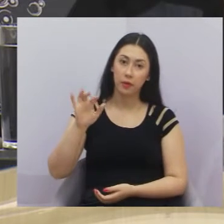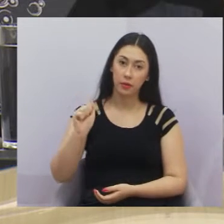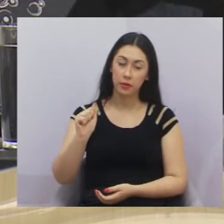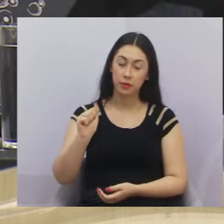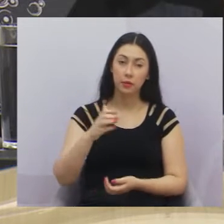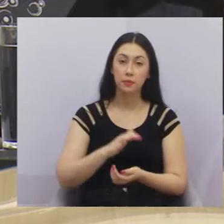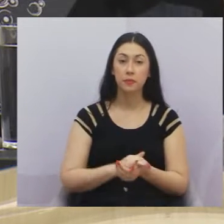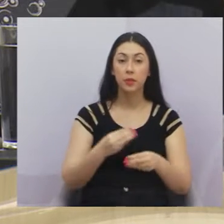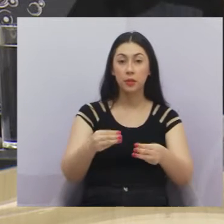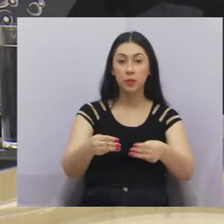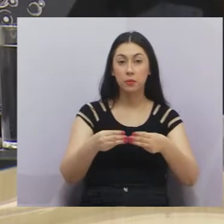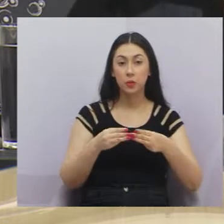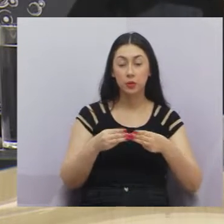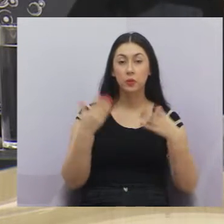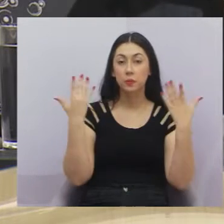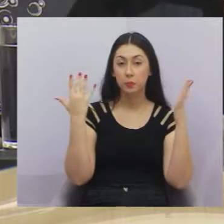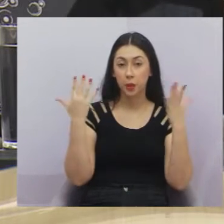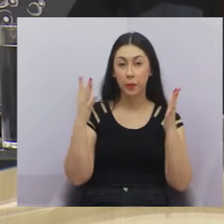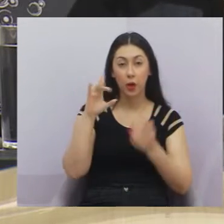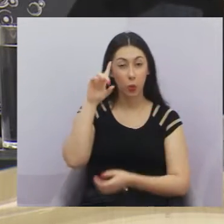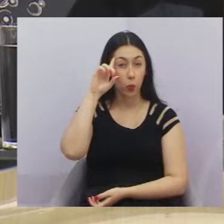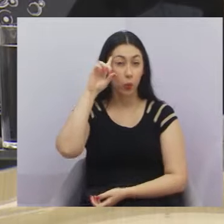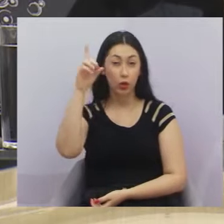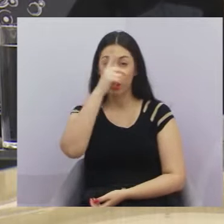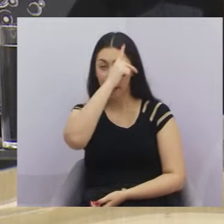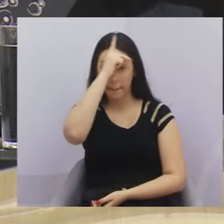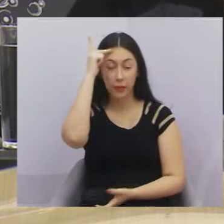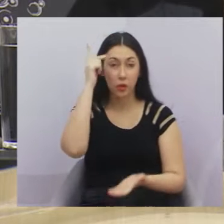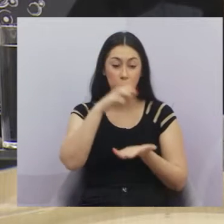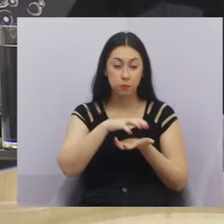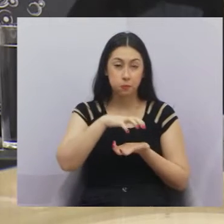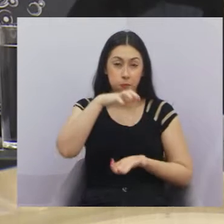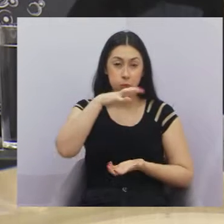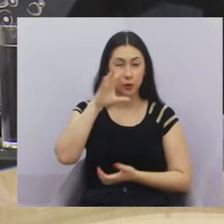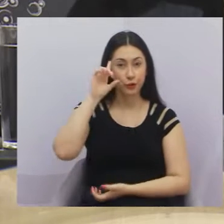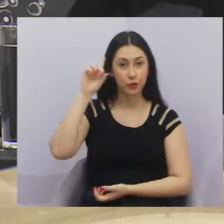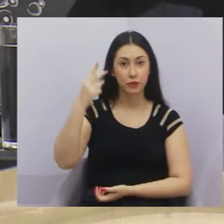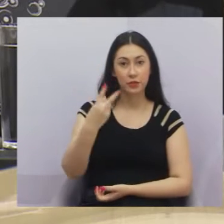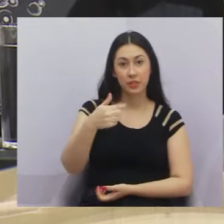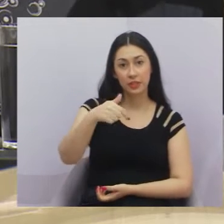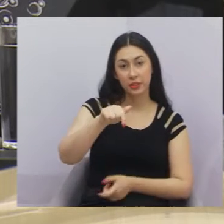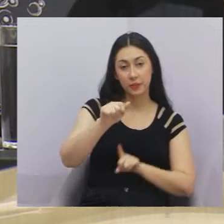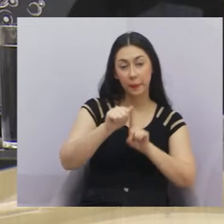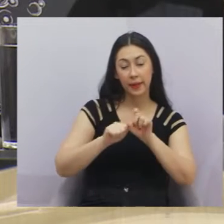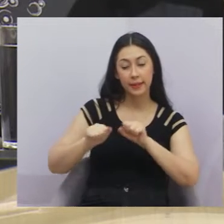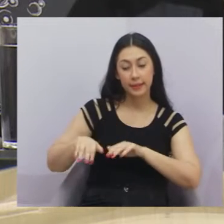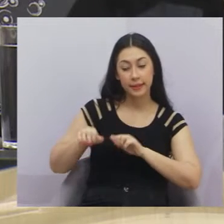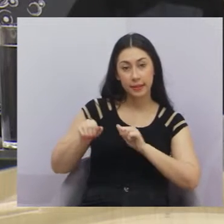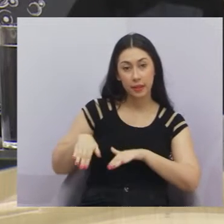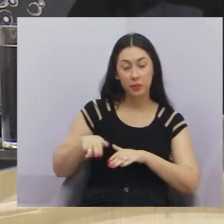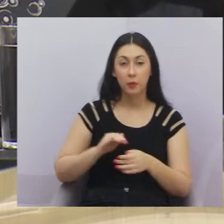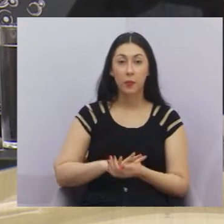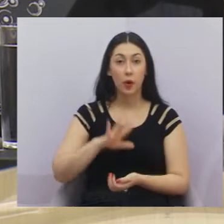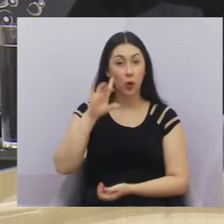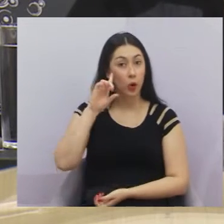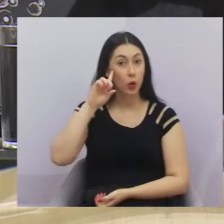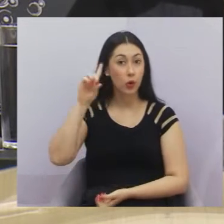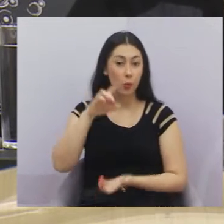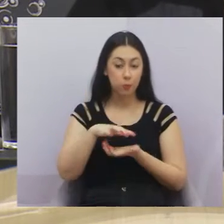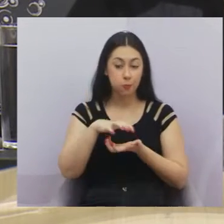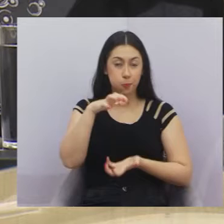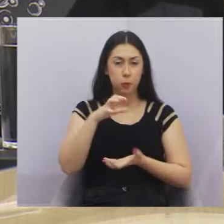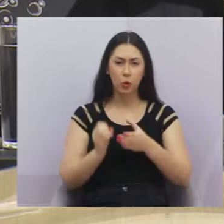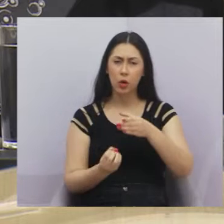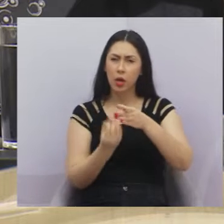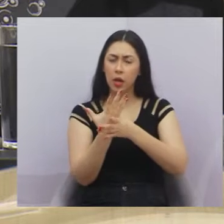o registro de moção comemorativa ao Dia do Idoso, 27 de setembro. O Dia Nacional do Idoso foi estabelecido